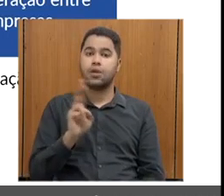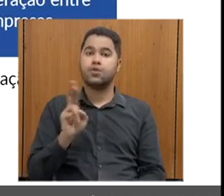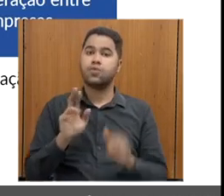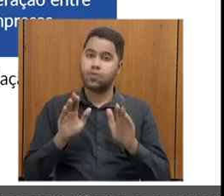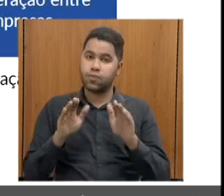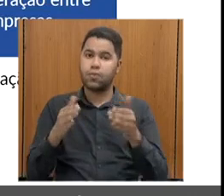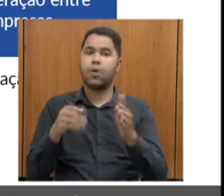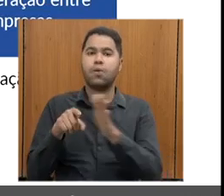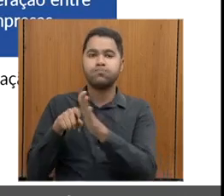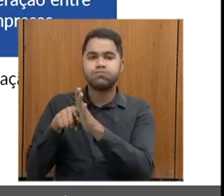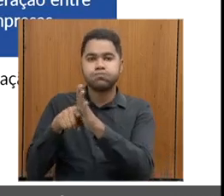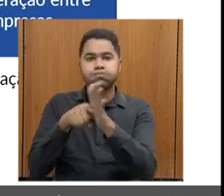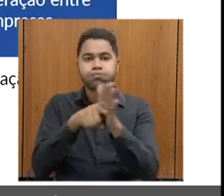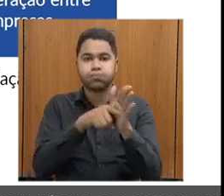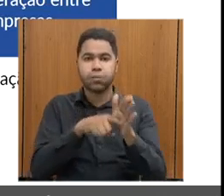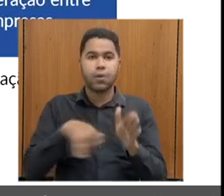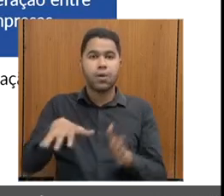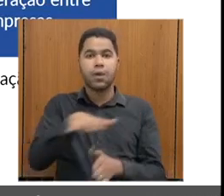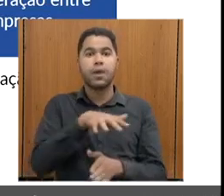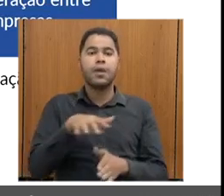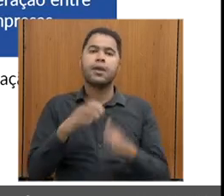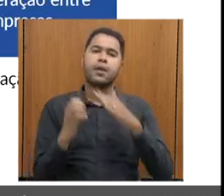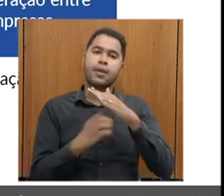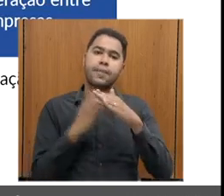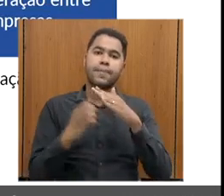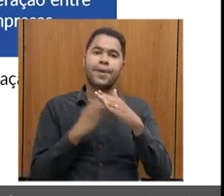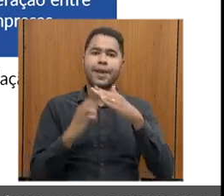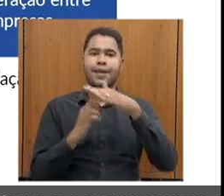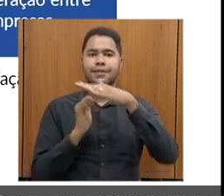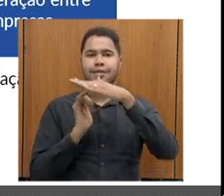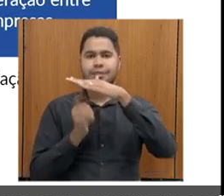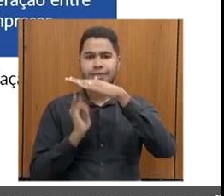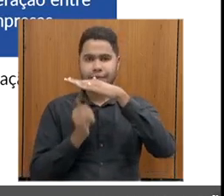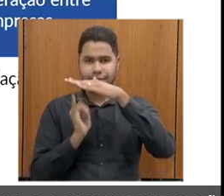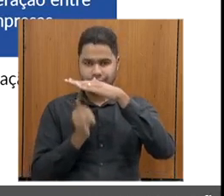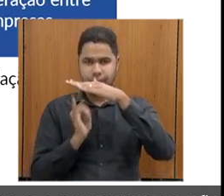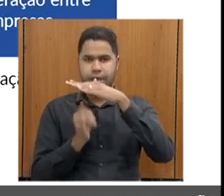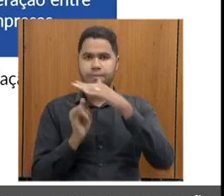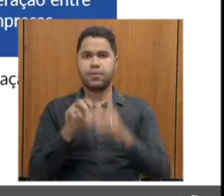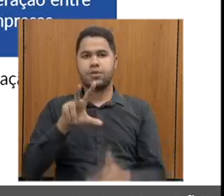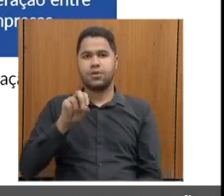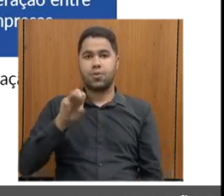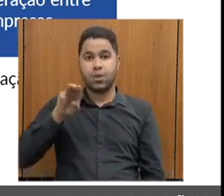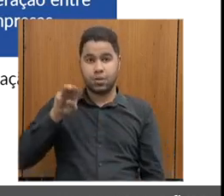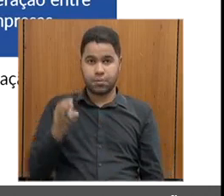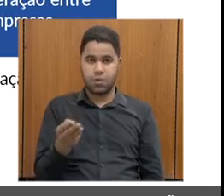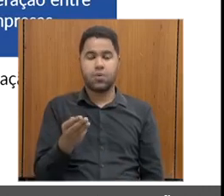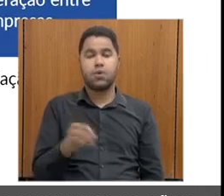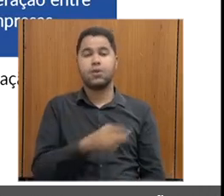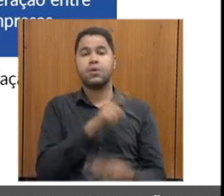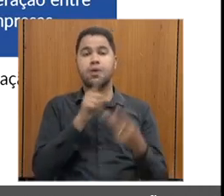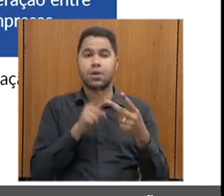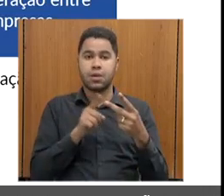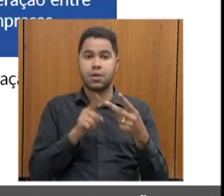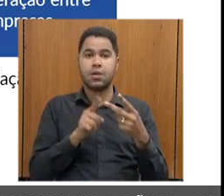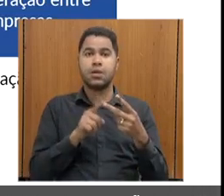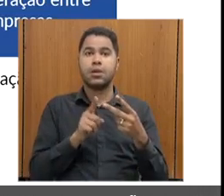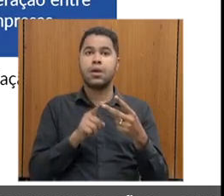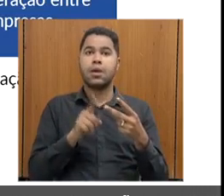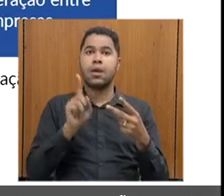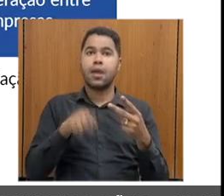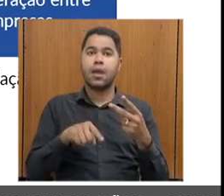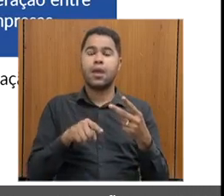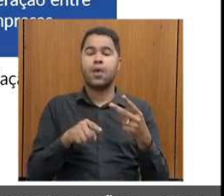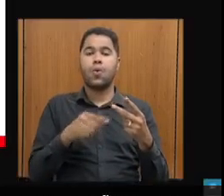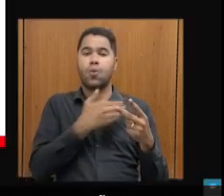para pesquisas numa primeira linha empresas Startup sem inovação empresa 50 milhões a segunda linha a tríplice hélice